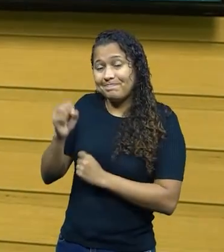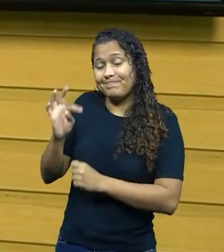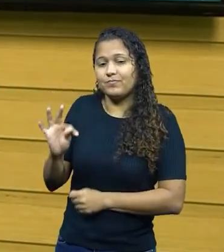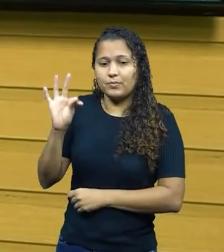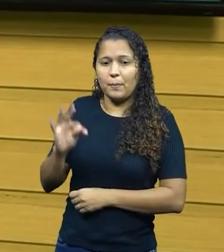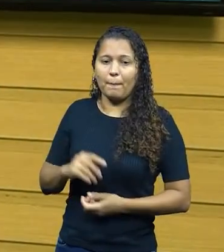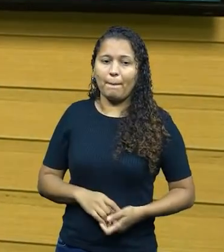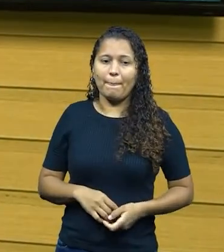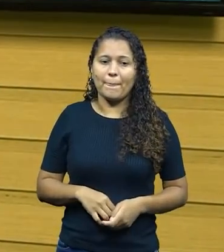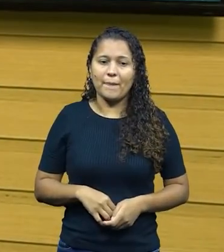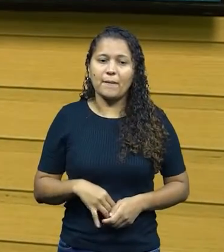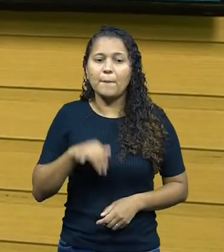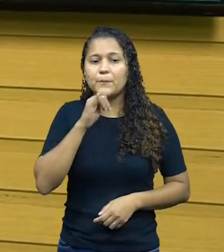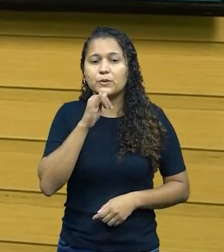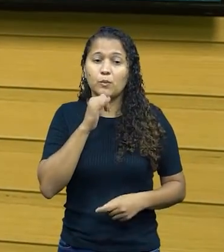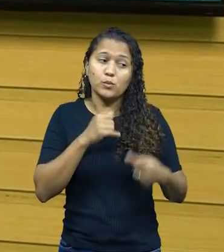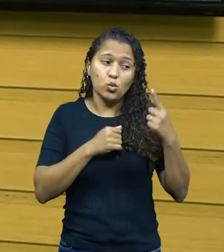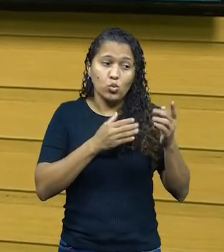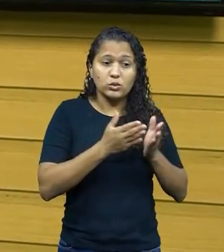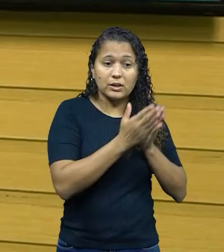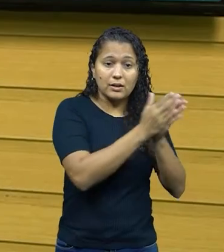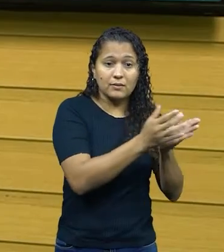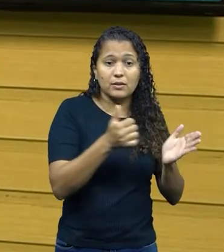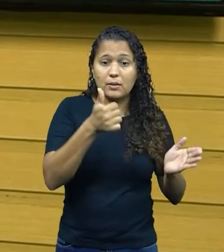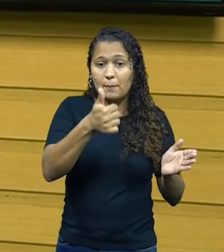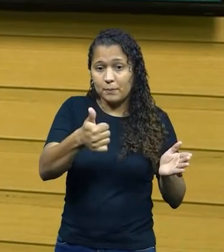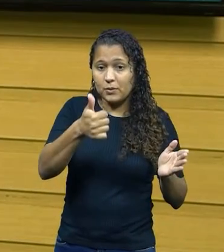navio Panamax, ele consegue transportar